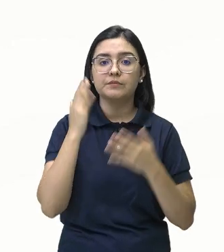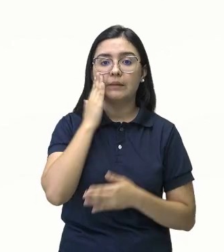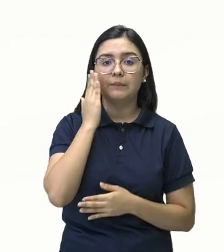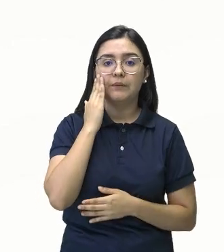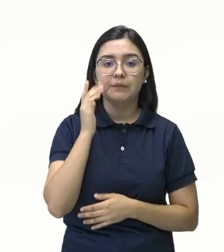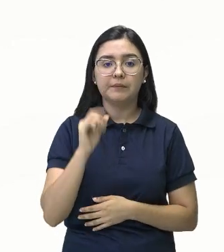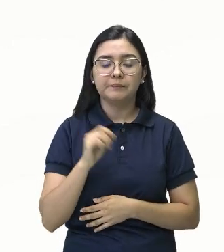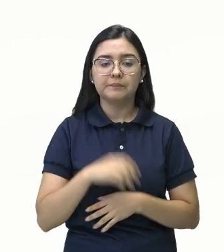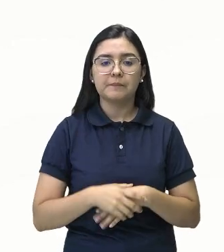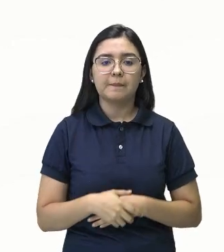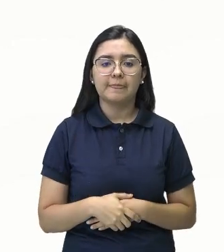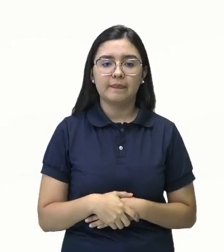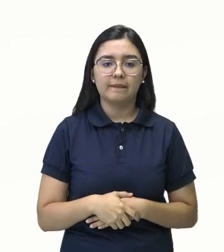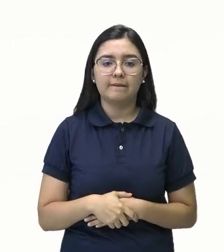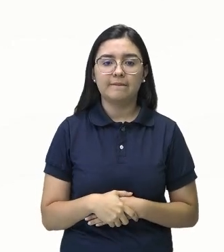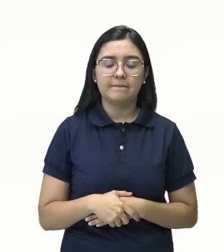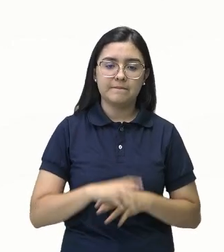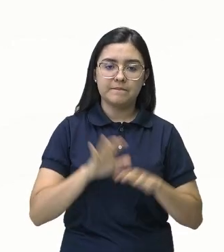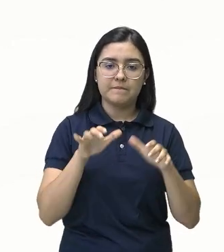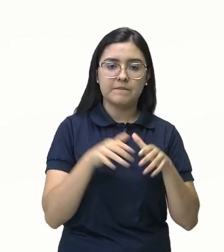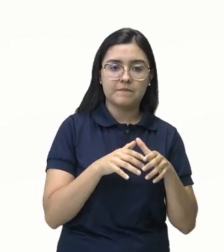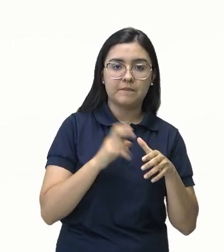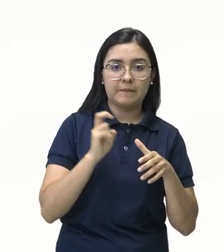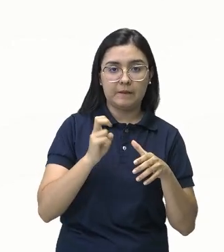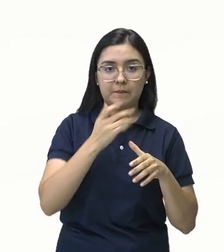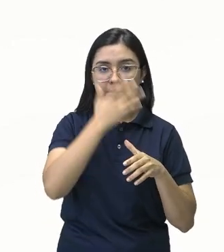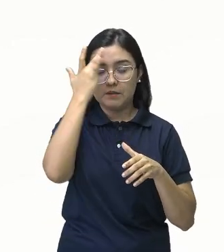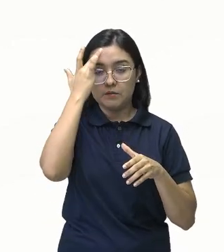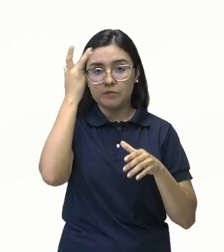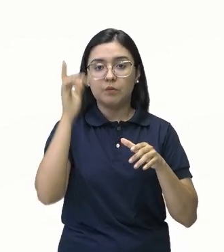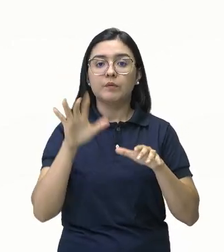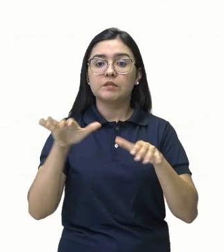saber, né, as comissões de 5 pessoas com